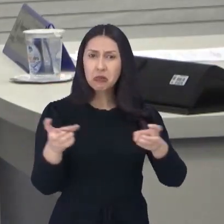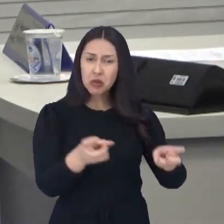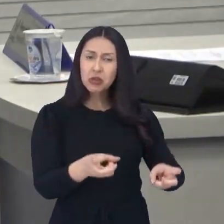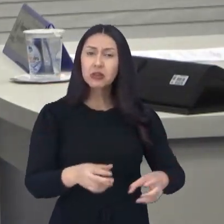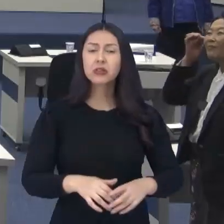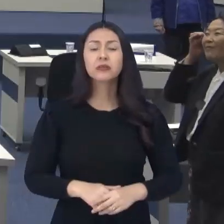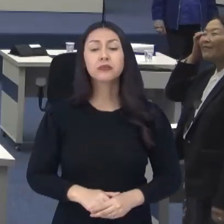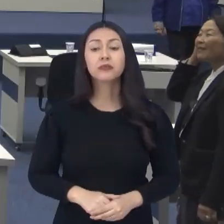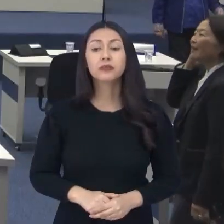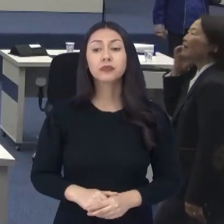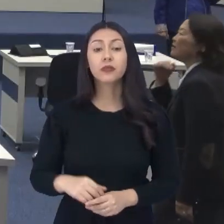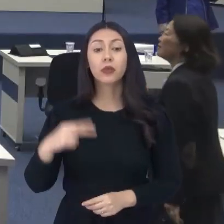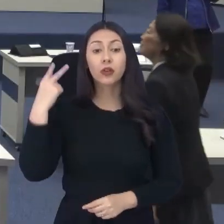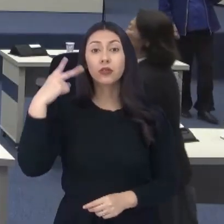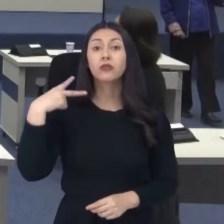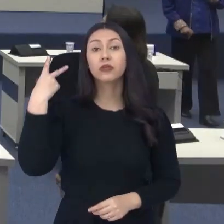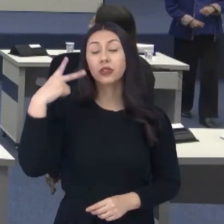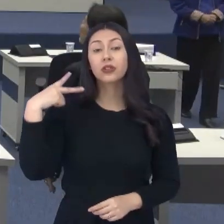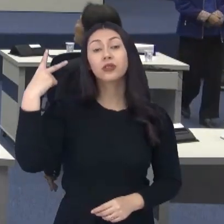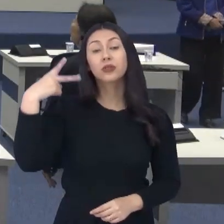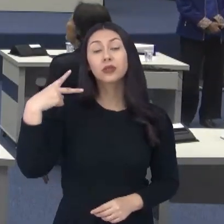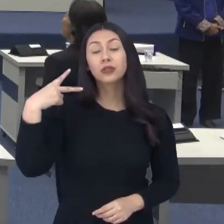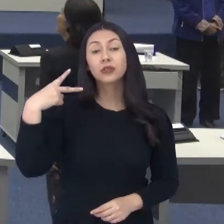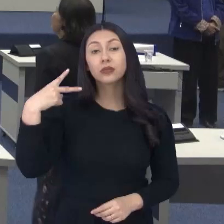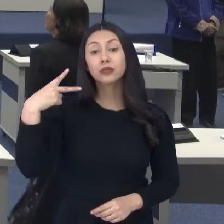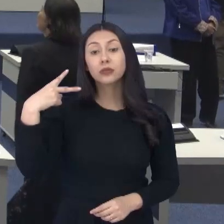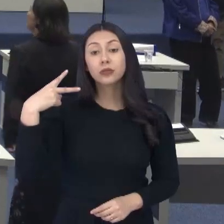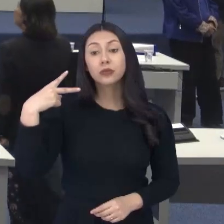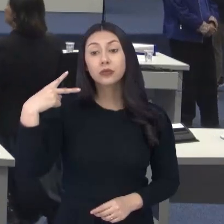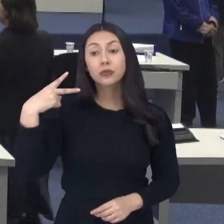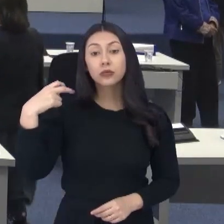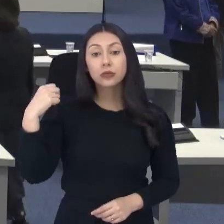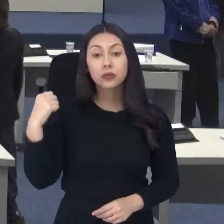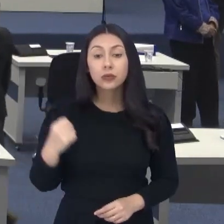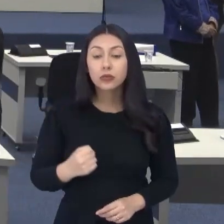Câmara. Com a palavra, o vereador